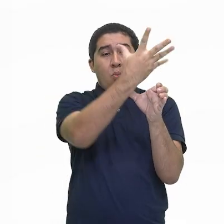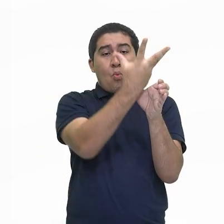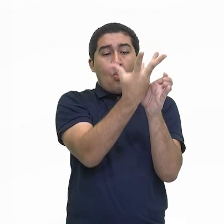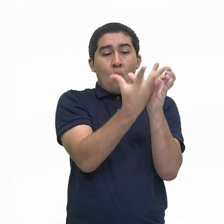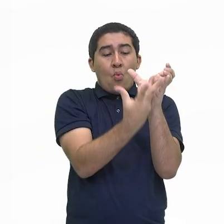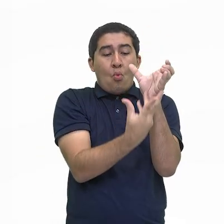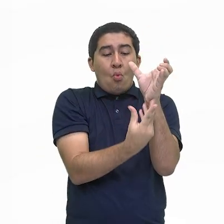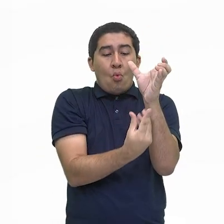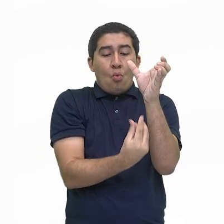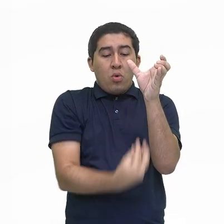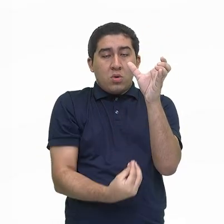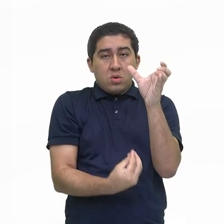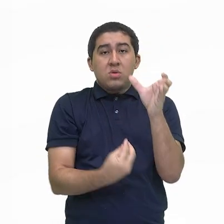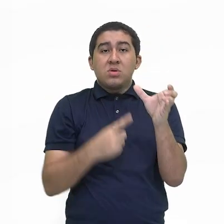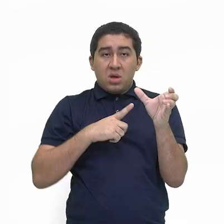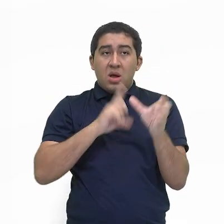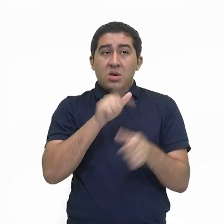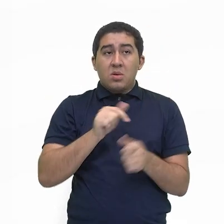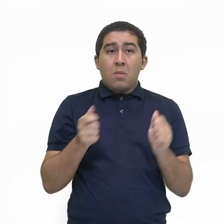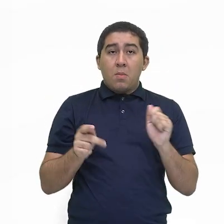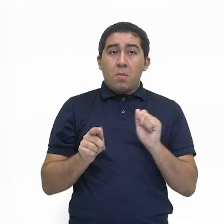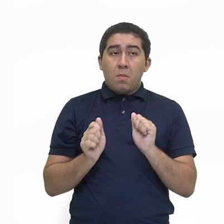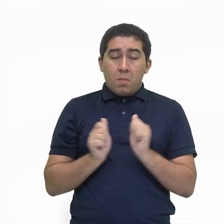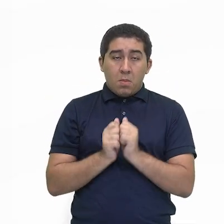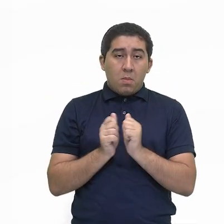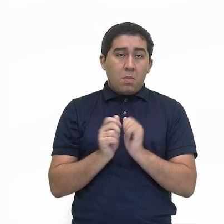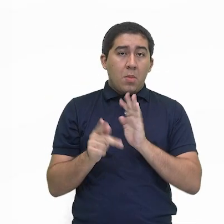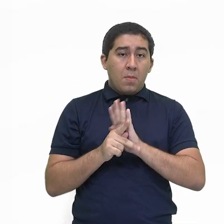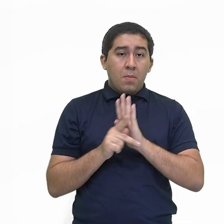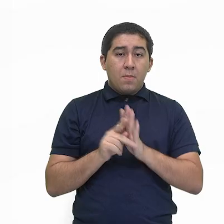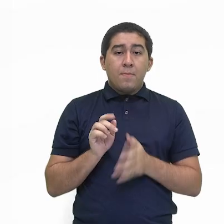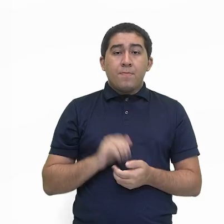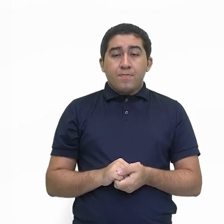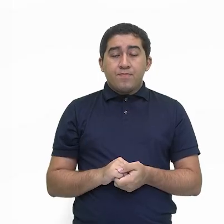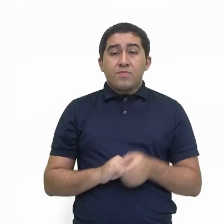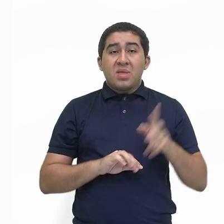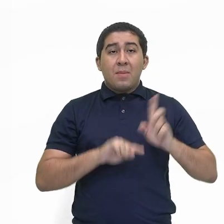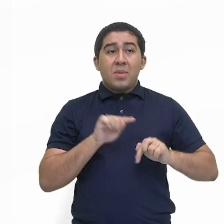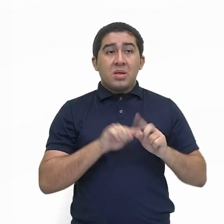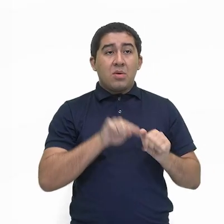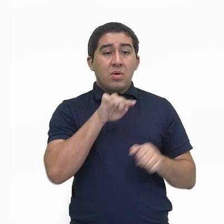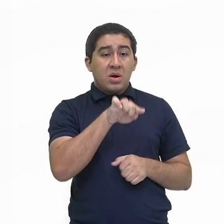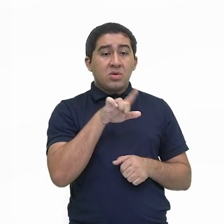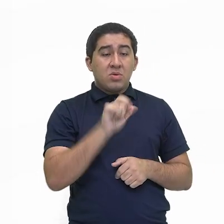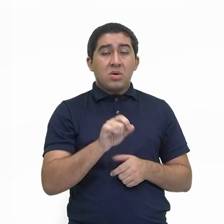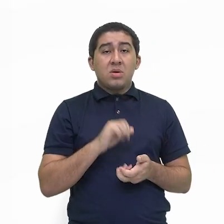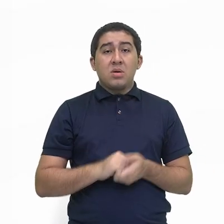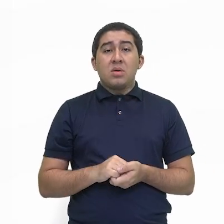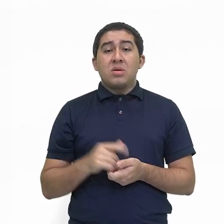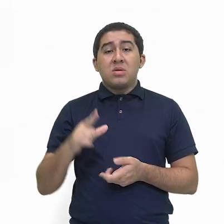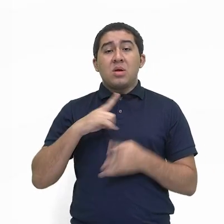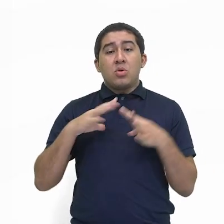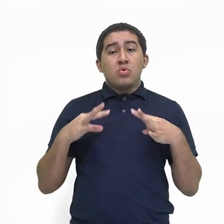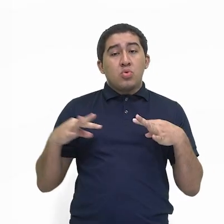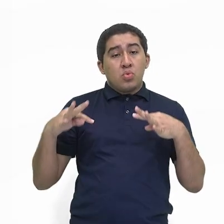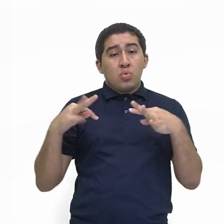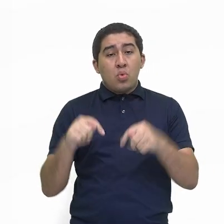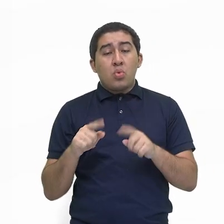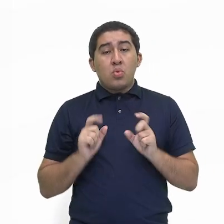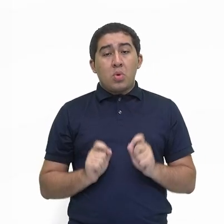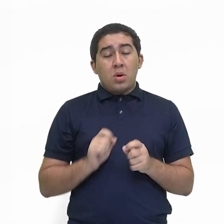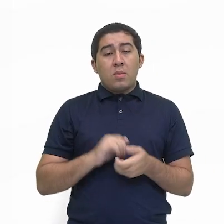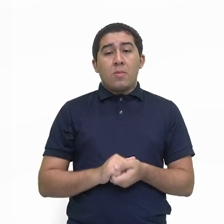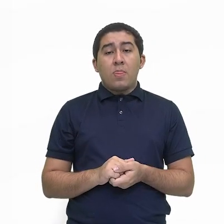bem fininhos, como é o caso do carvão. Esses materiais têm o potencial de reter flocos que